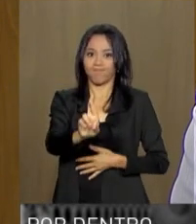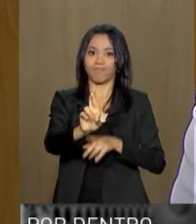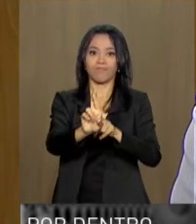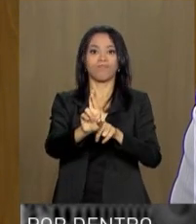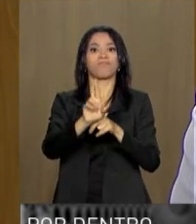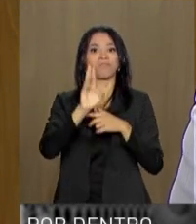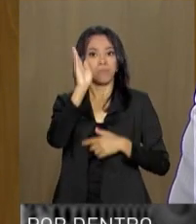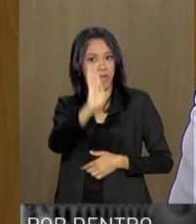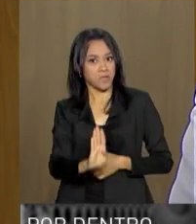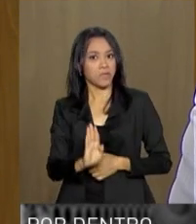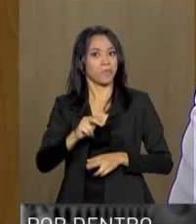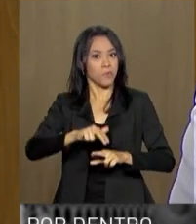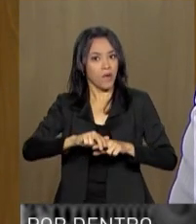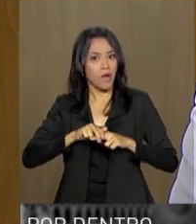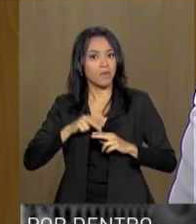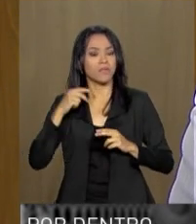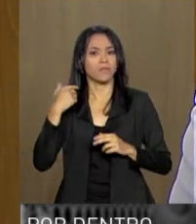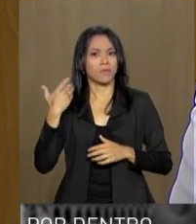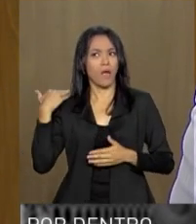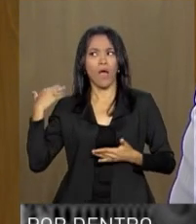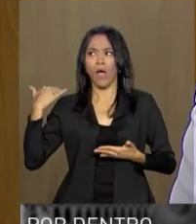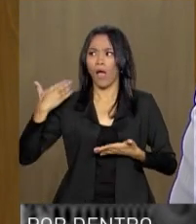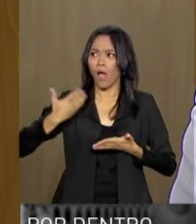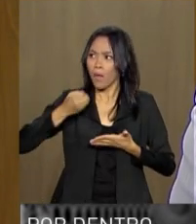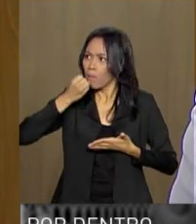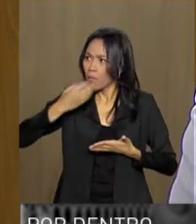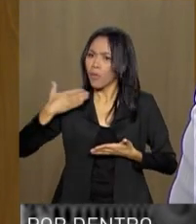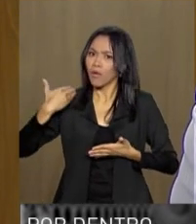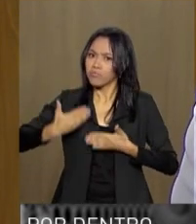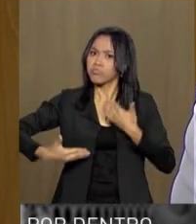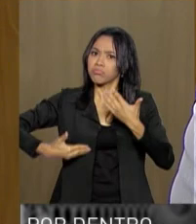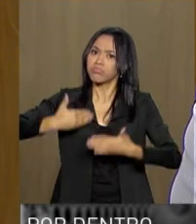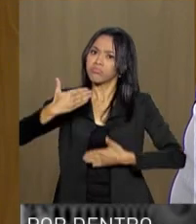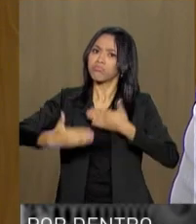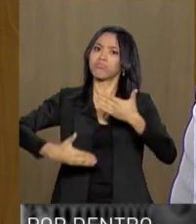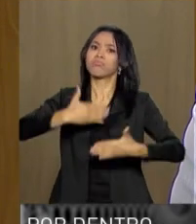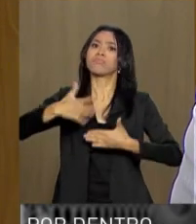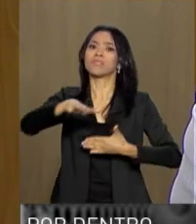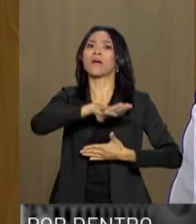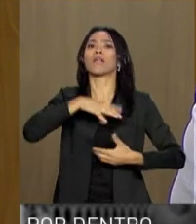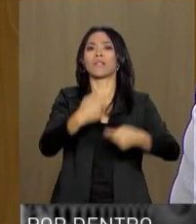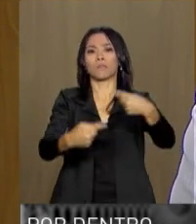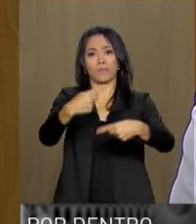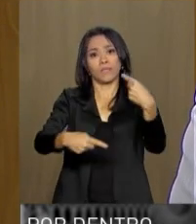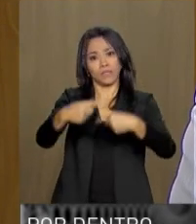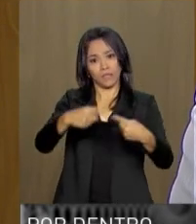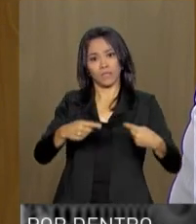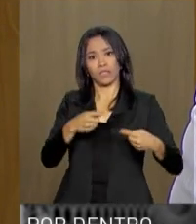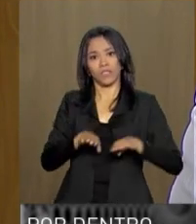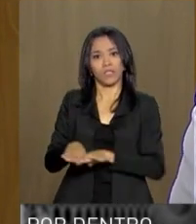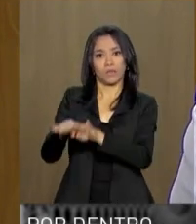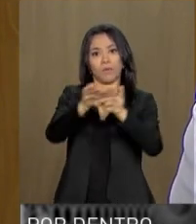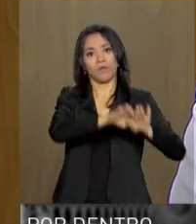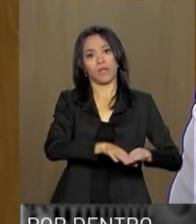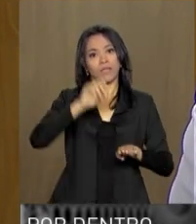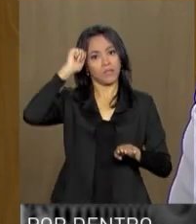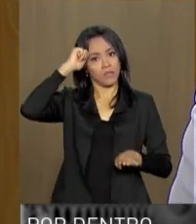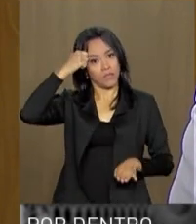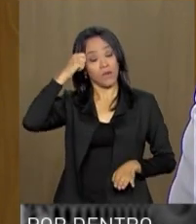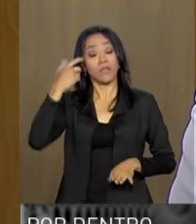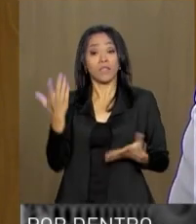seus resultados ligados às políticas públicas promoção da igualdade é então nós voltamos muito otimistas